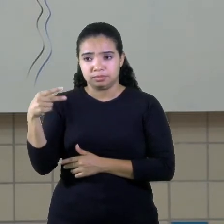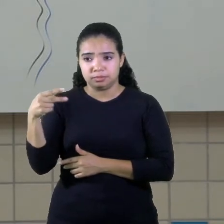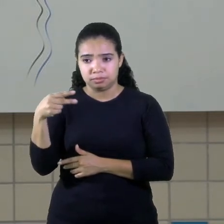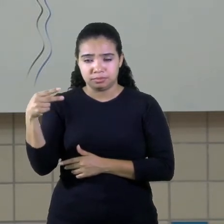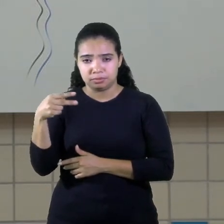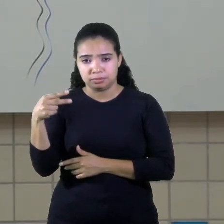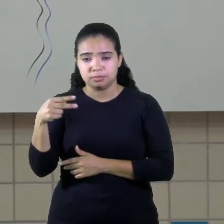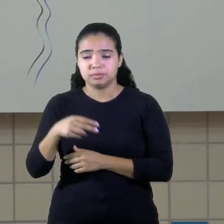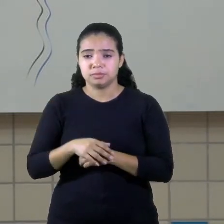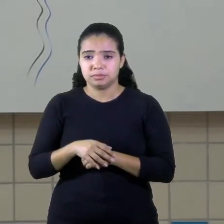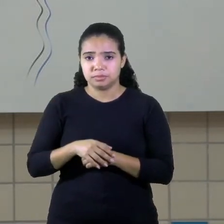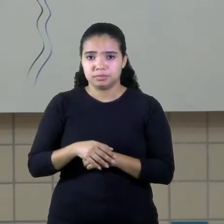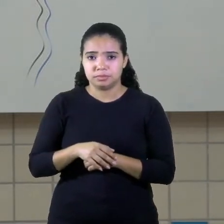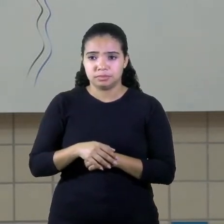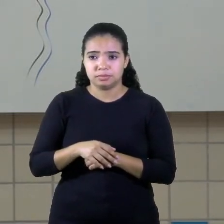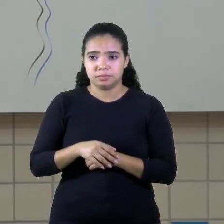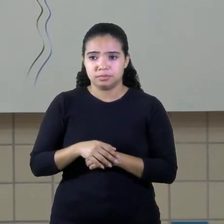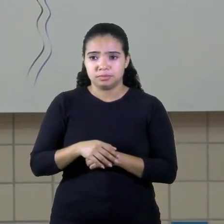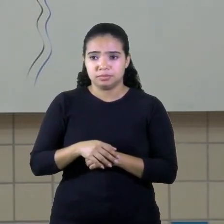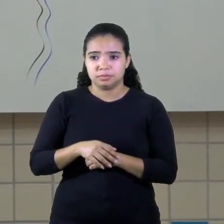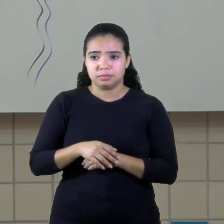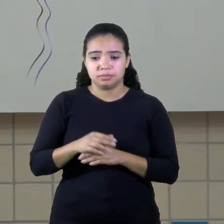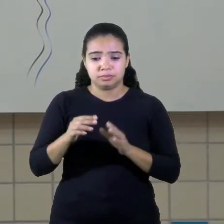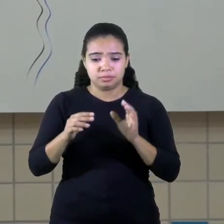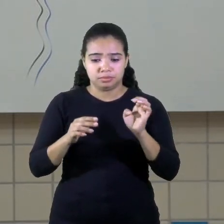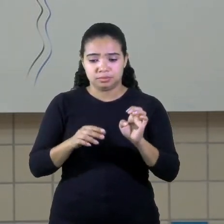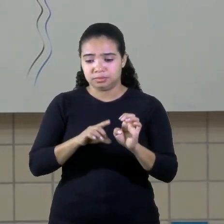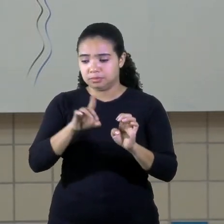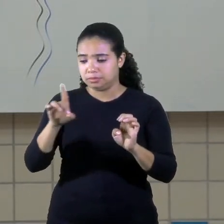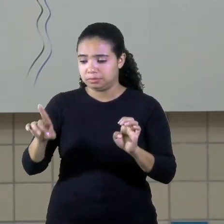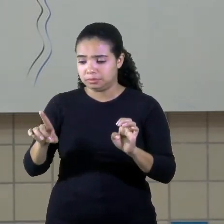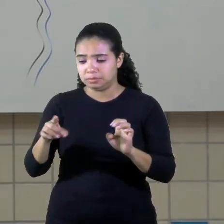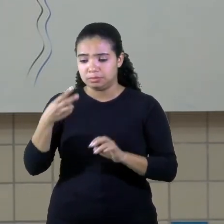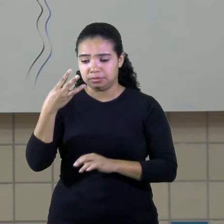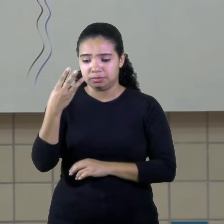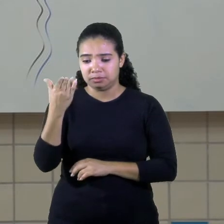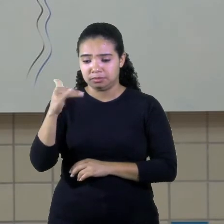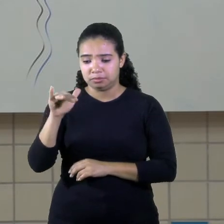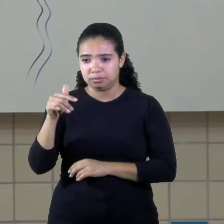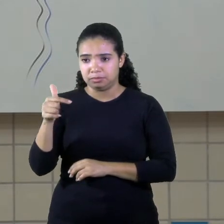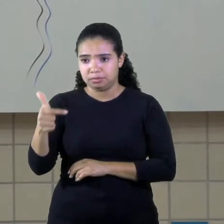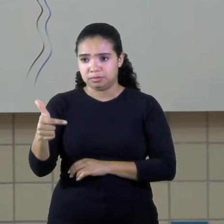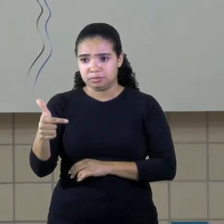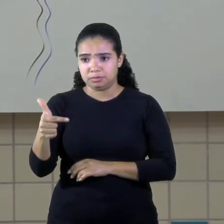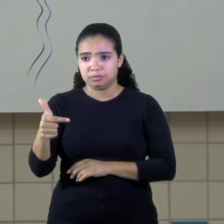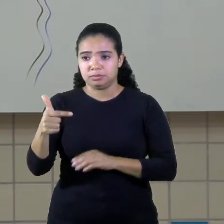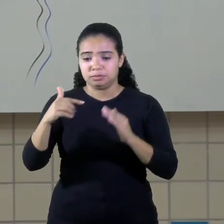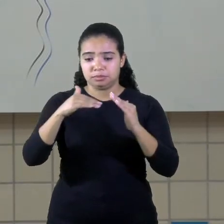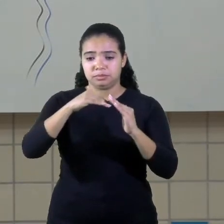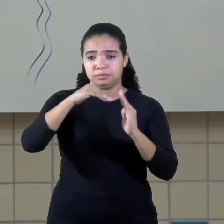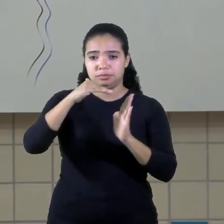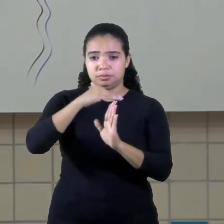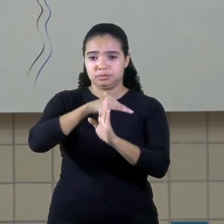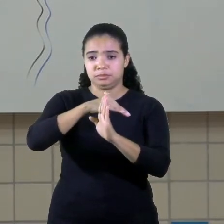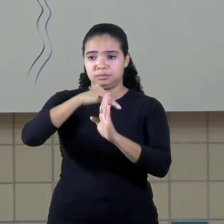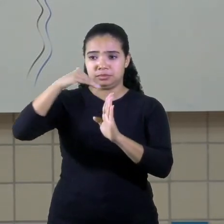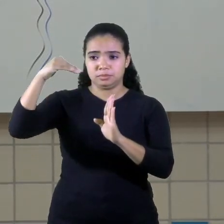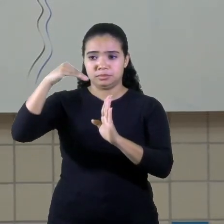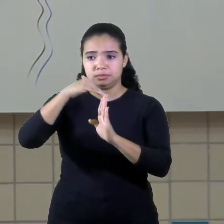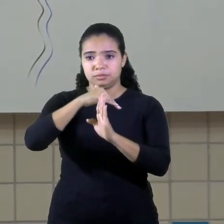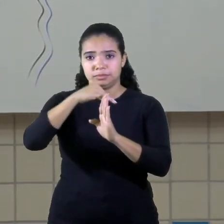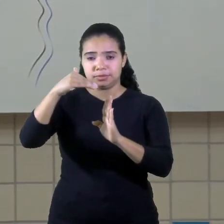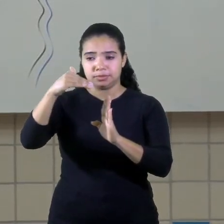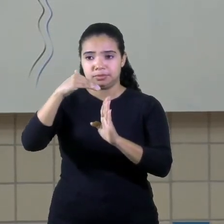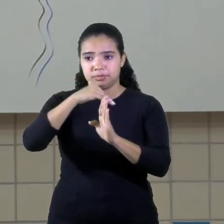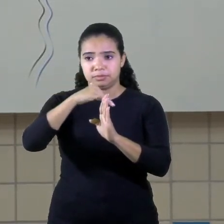Assim como, se eu peguei a da esquerda e coloquei sobre a direita, eu sou obrigado a fazer a mesma coisa na outra transversal.